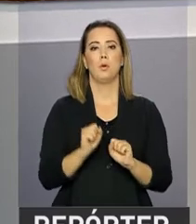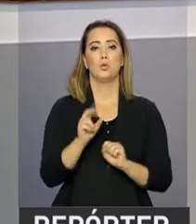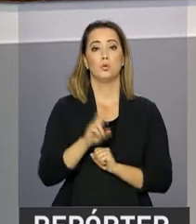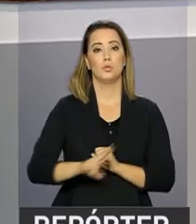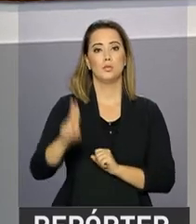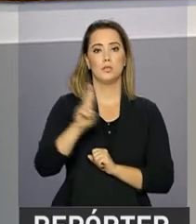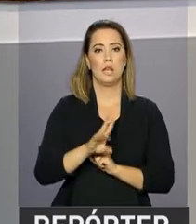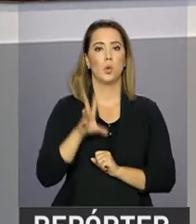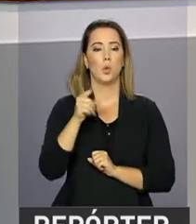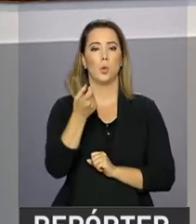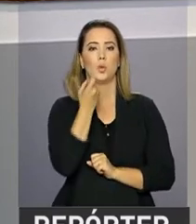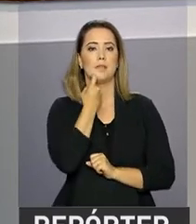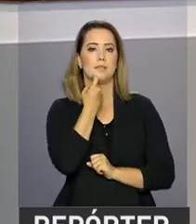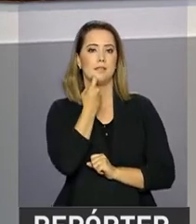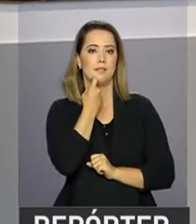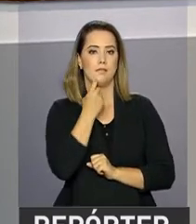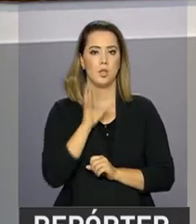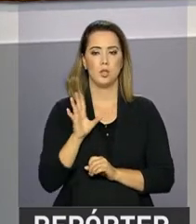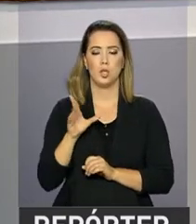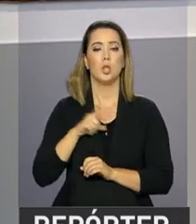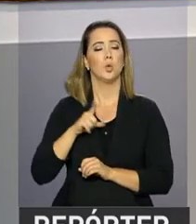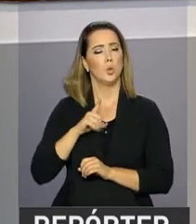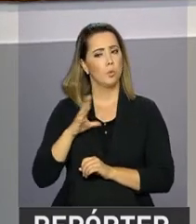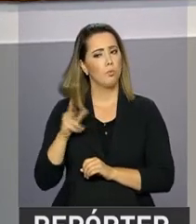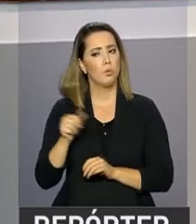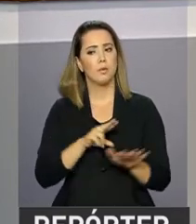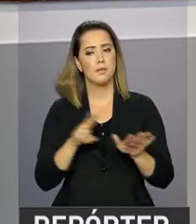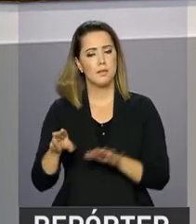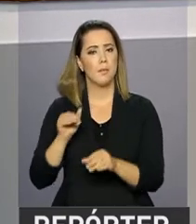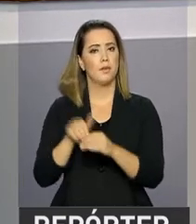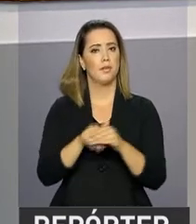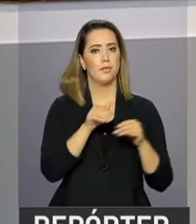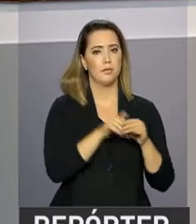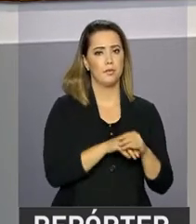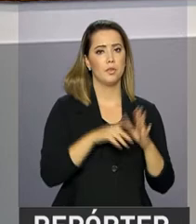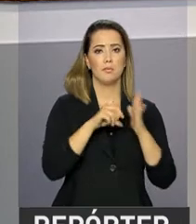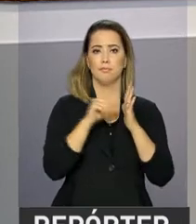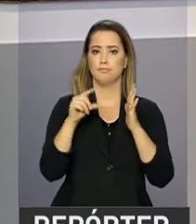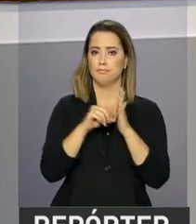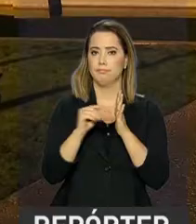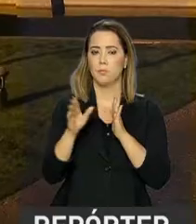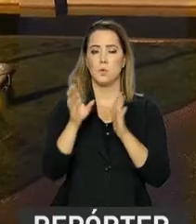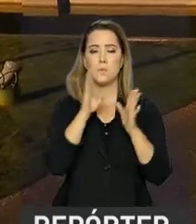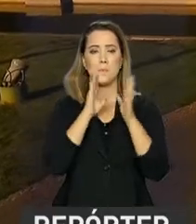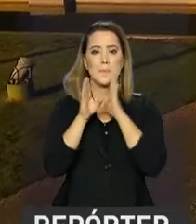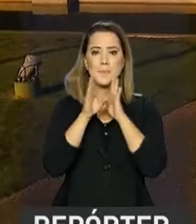votação que será toda semana é pela página do palácio do planalto no facebook